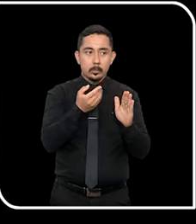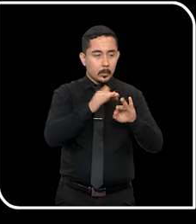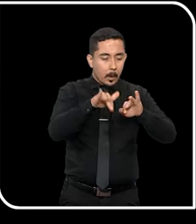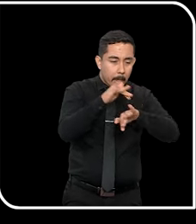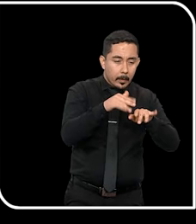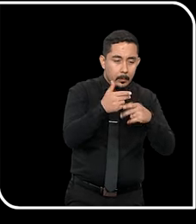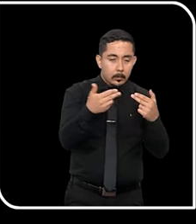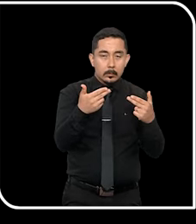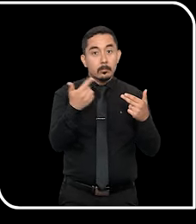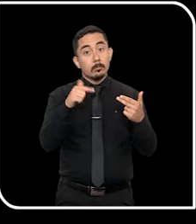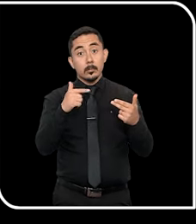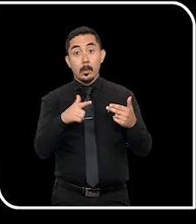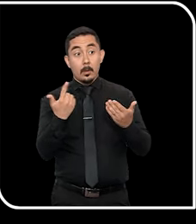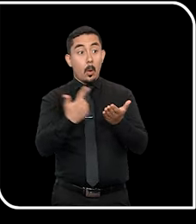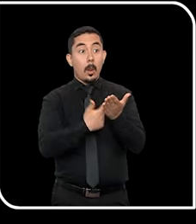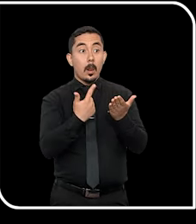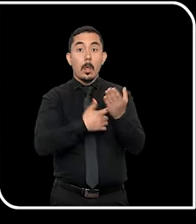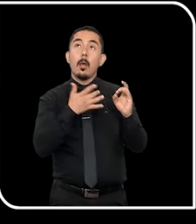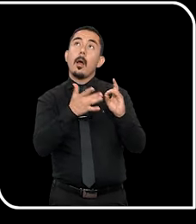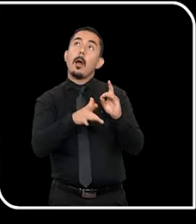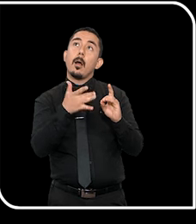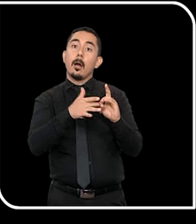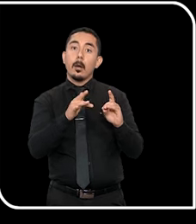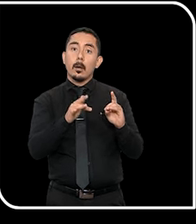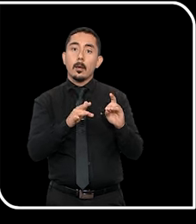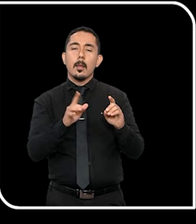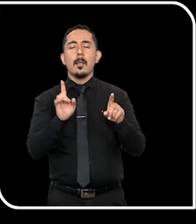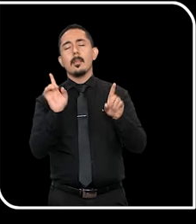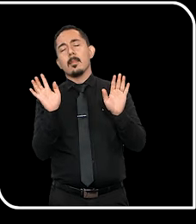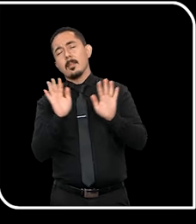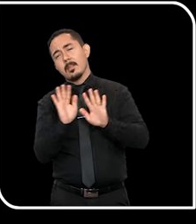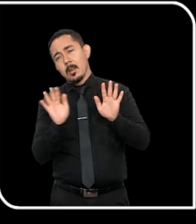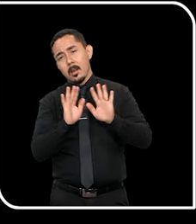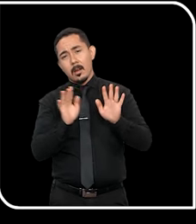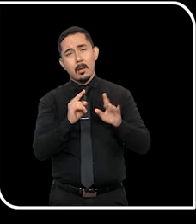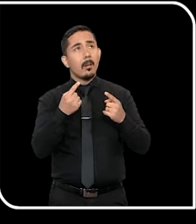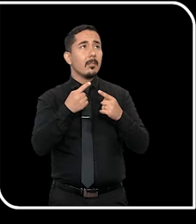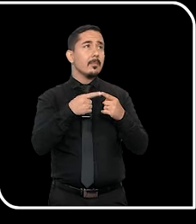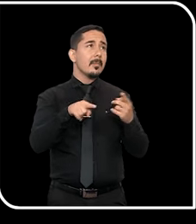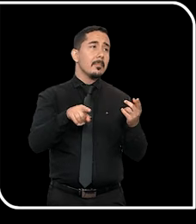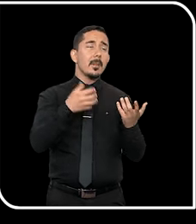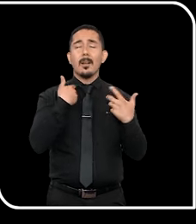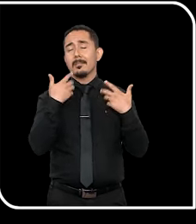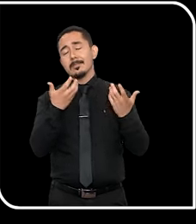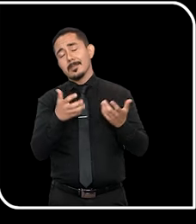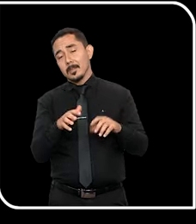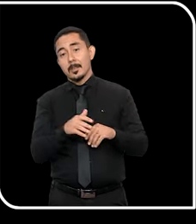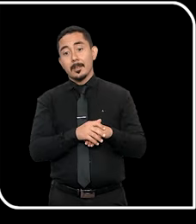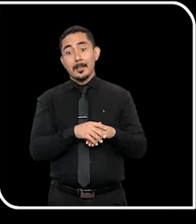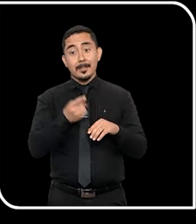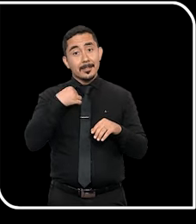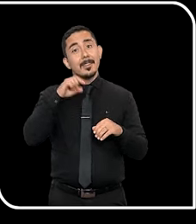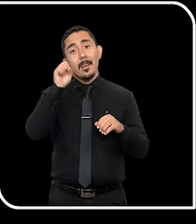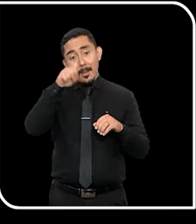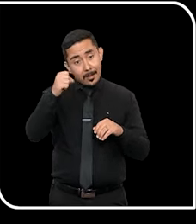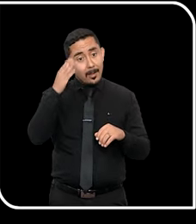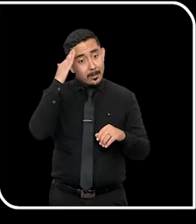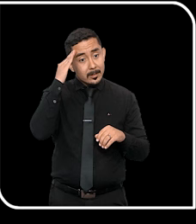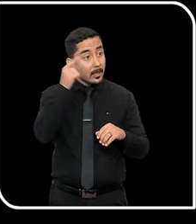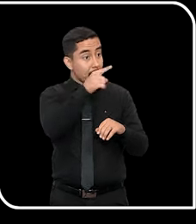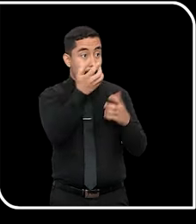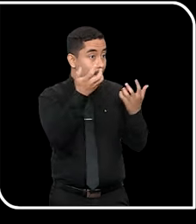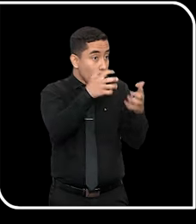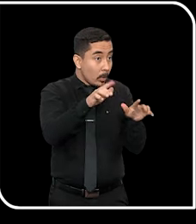livro é capacitista e a direção da escola dizia para mim mas não não foi essa a intenção e eu dizia Sim eu sei que não foi